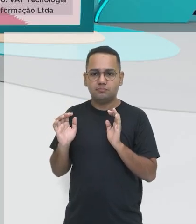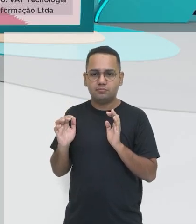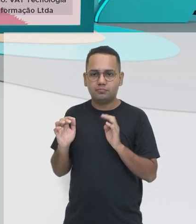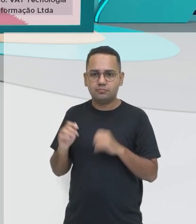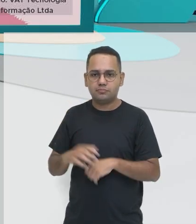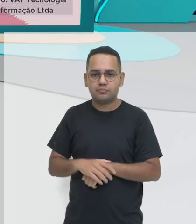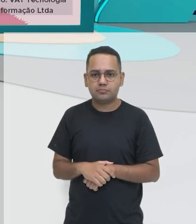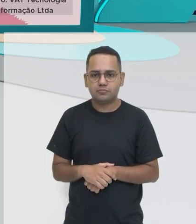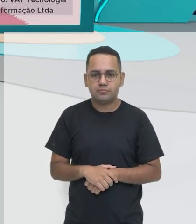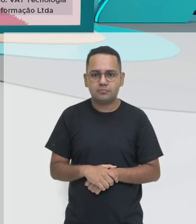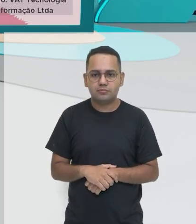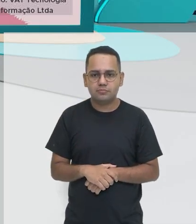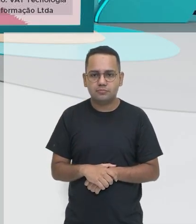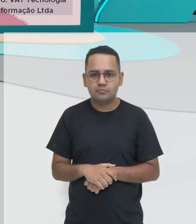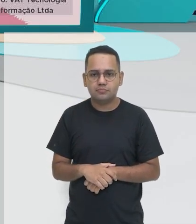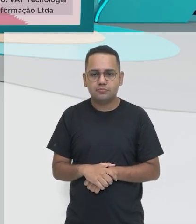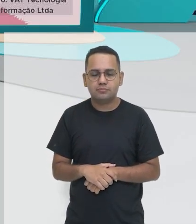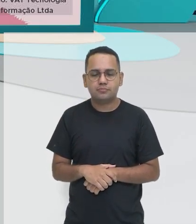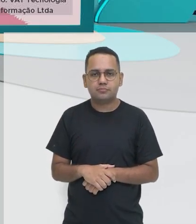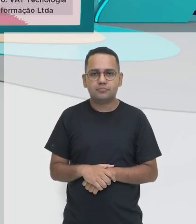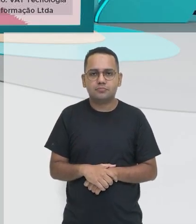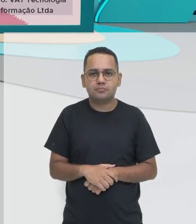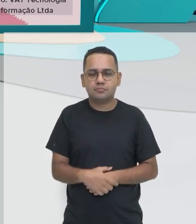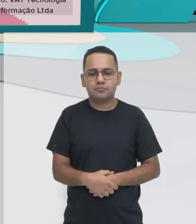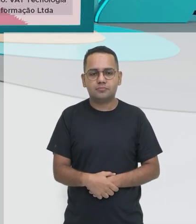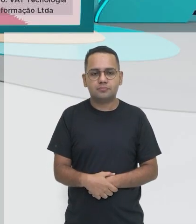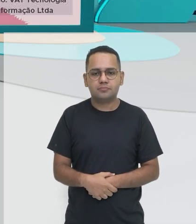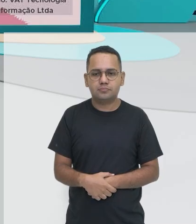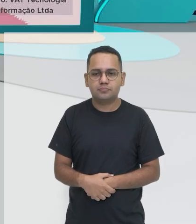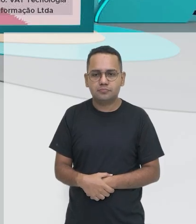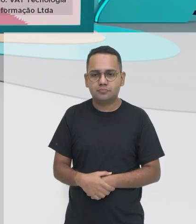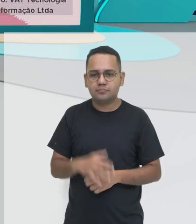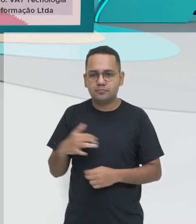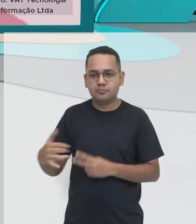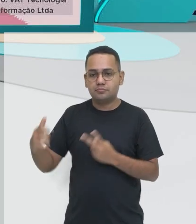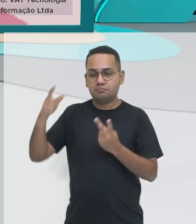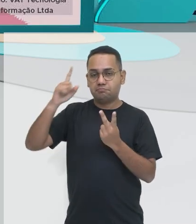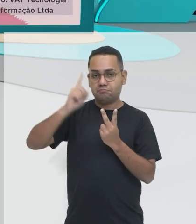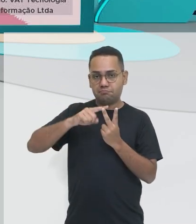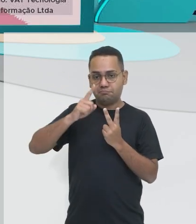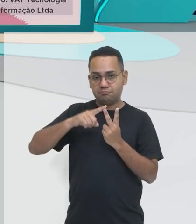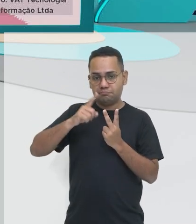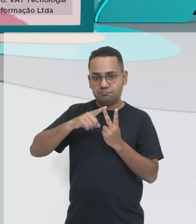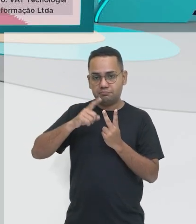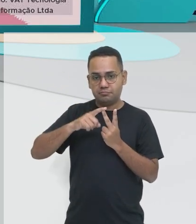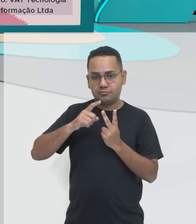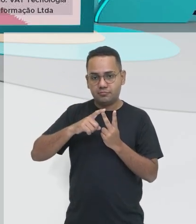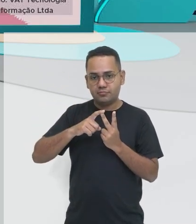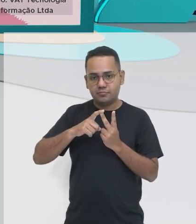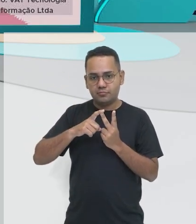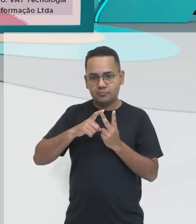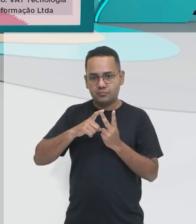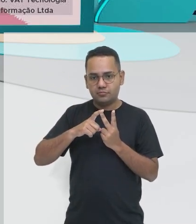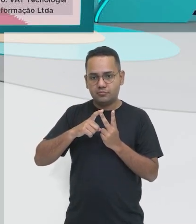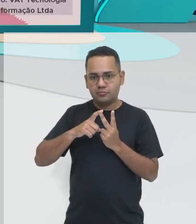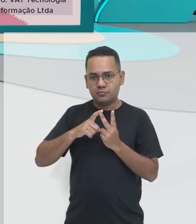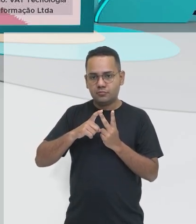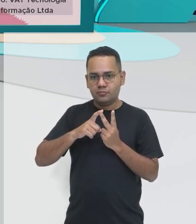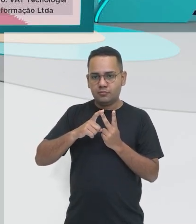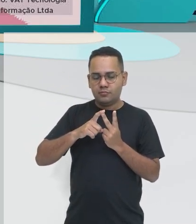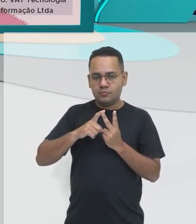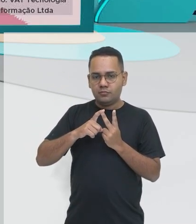tratar disso e também trabalhar assim, ok? Então, all by myself, né? All by mais o